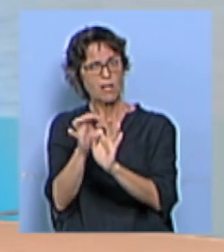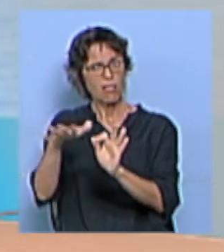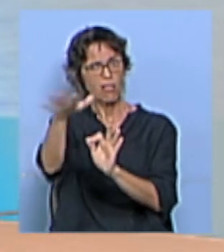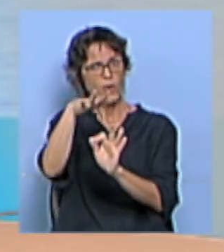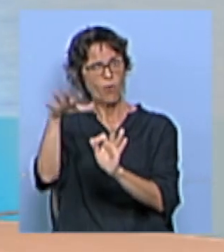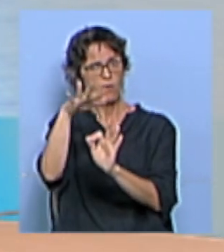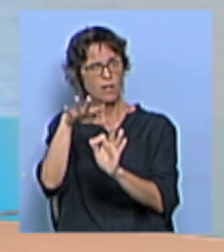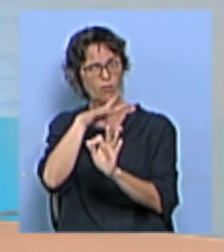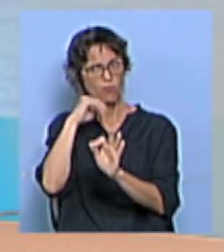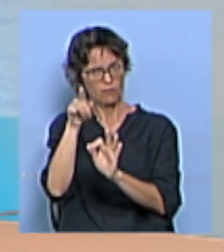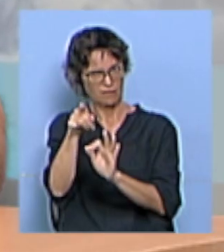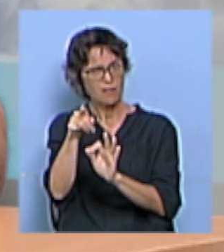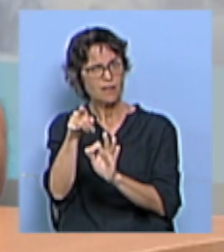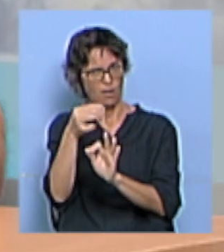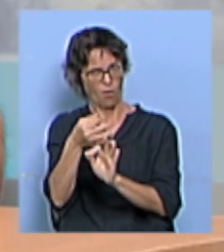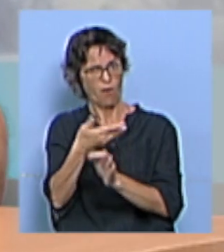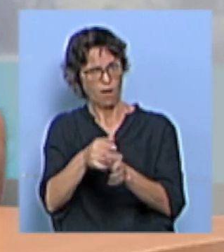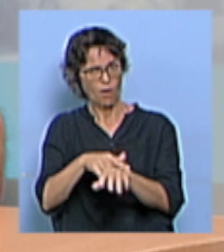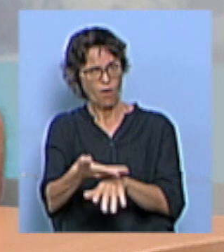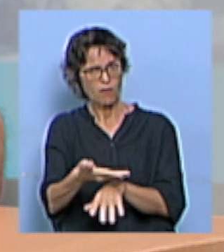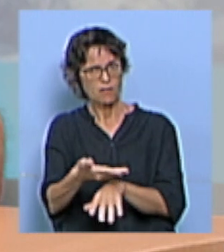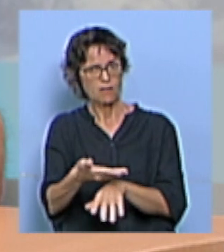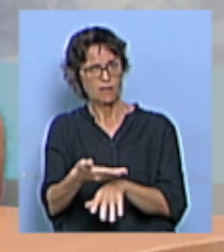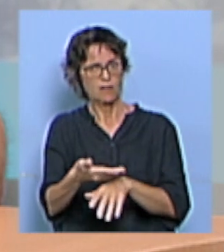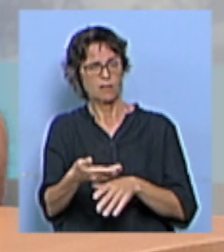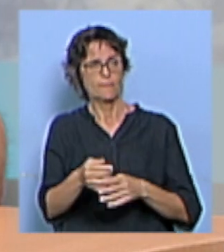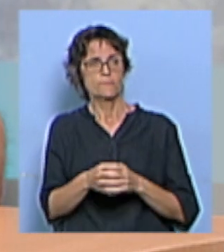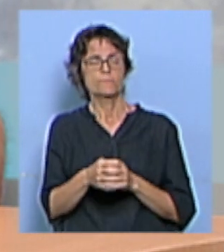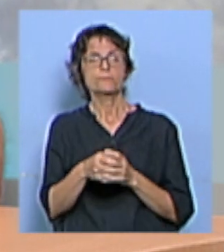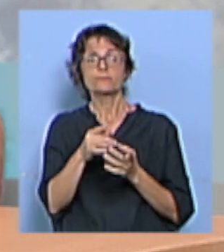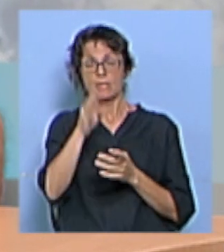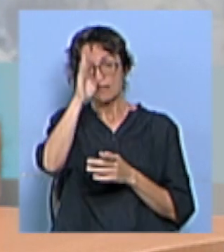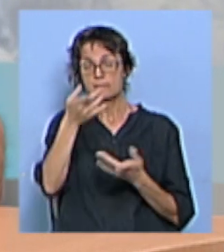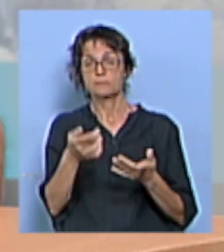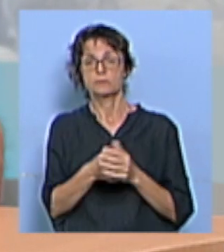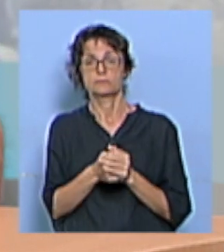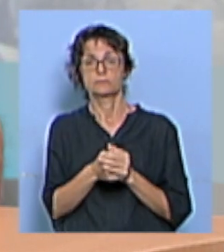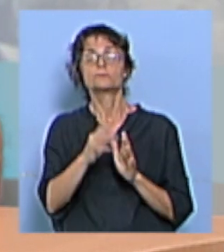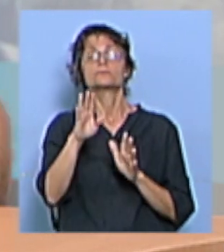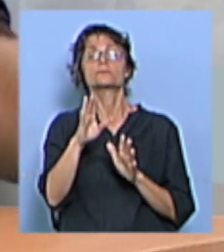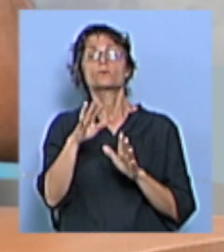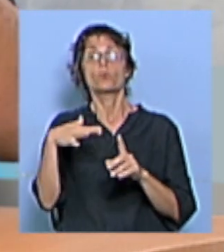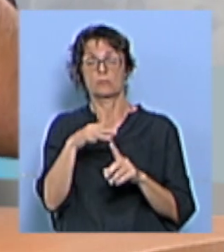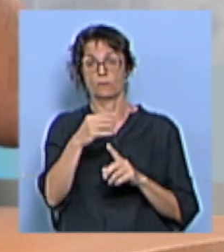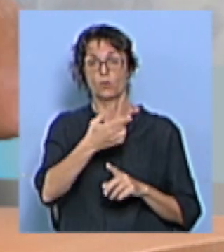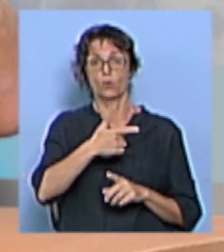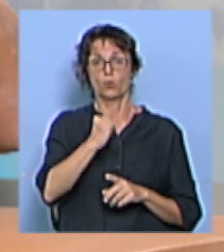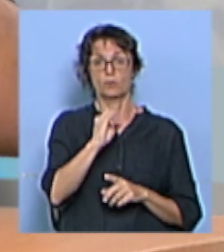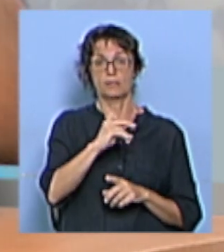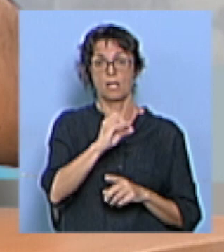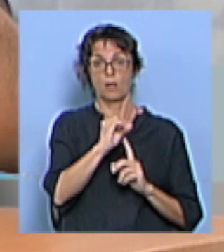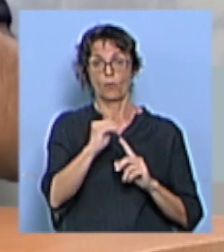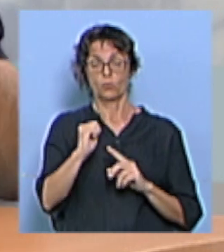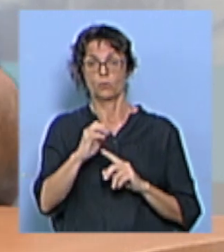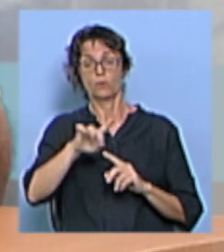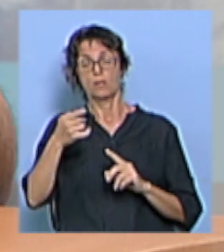registro. Aliás, entre eles, já sabemos isso. O Tiago e o João, um dia foram ter com ele. Um dos evangelhos dizem que esses dois foram